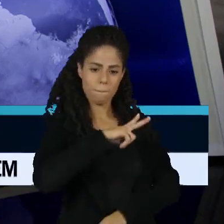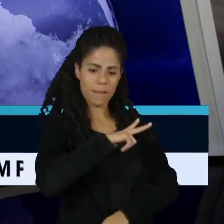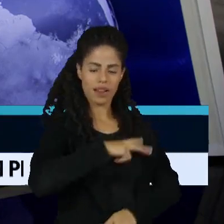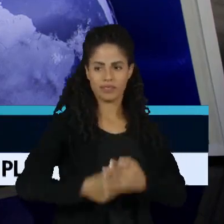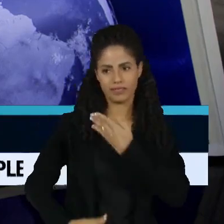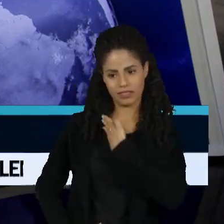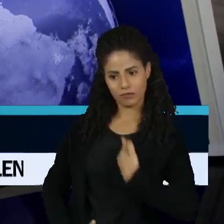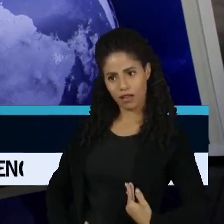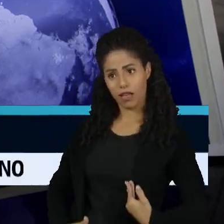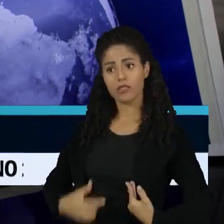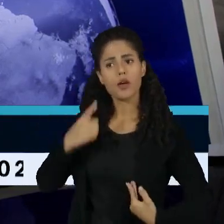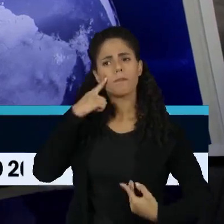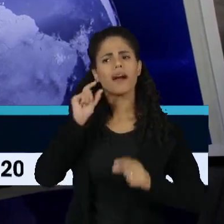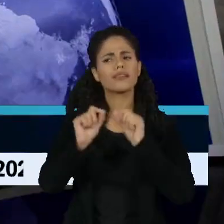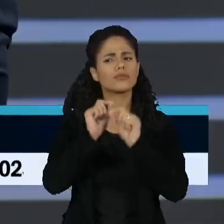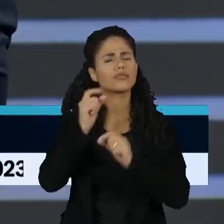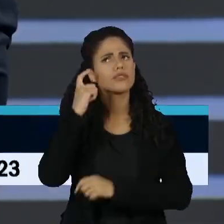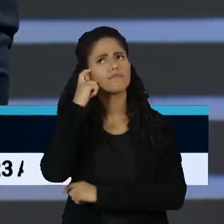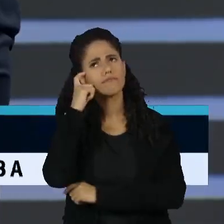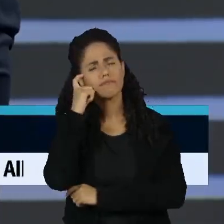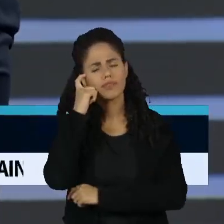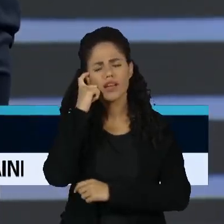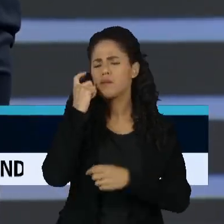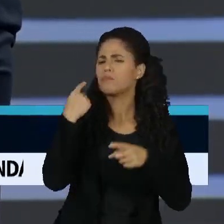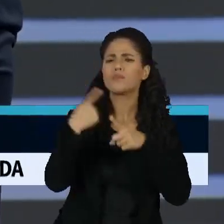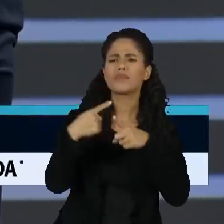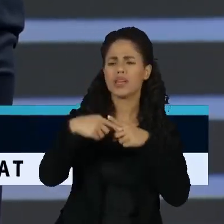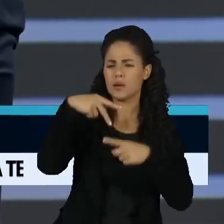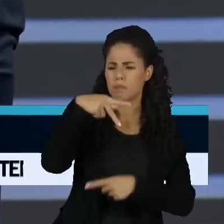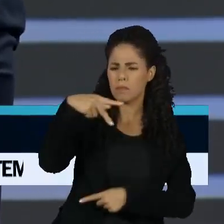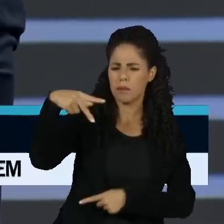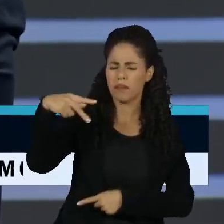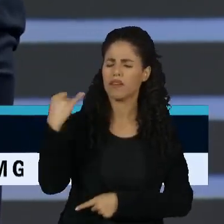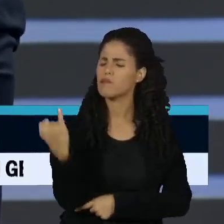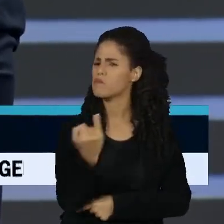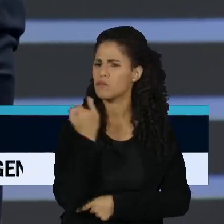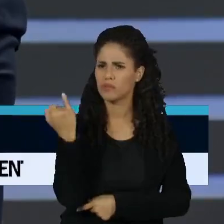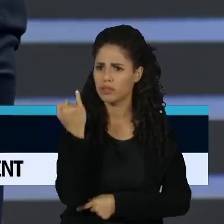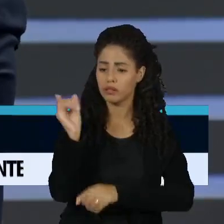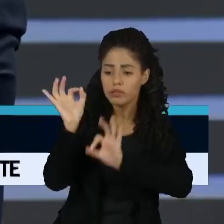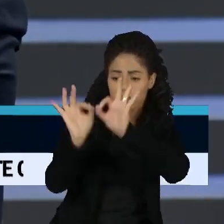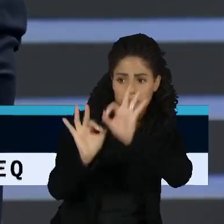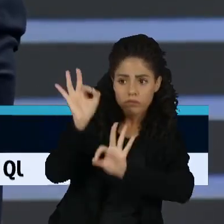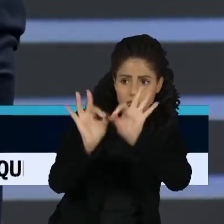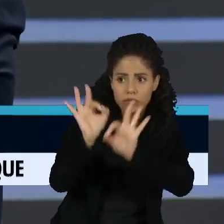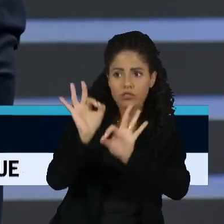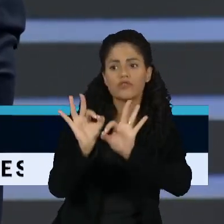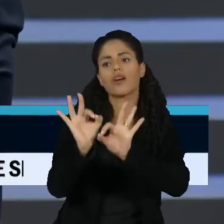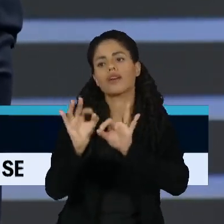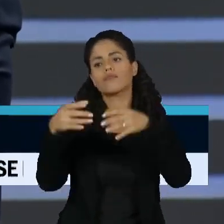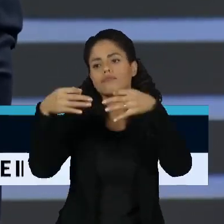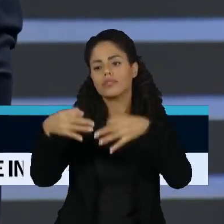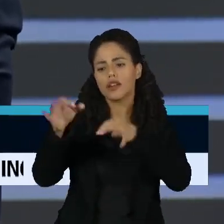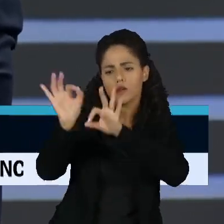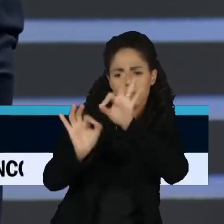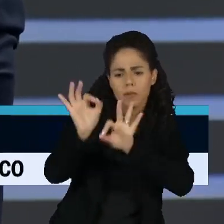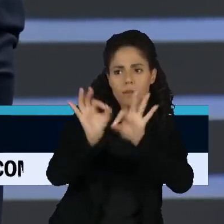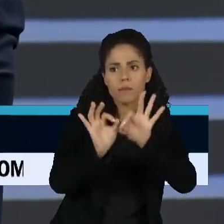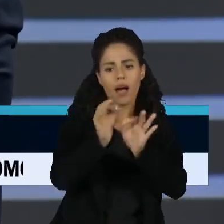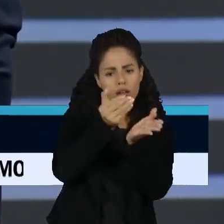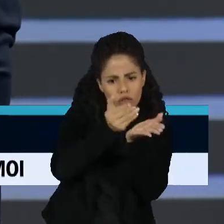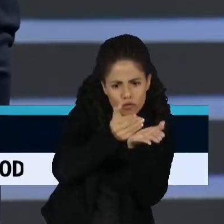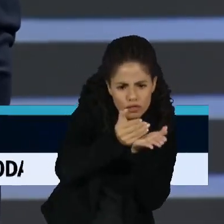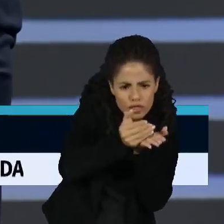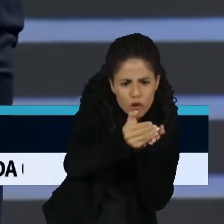Mas entendendo também o seguinte, por que a PPP é importante? Particularmente em projetos que a gente chama de greenfield, que é o projeto que sai do zero, que